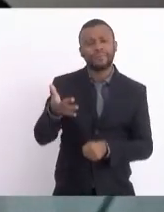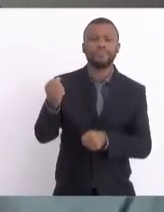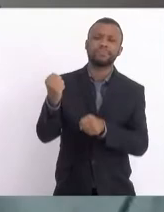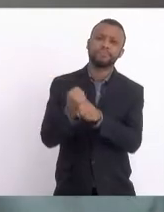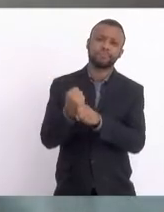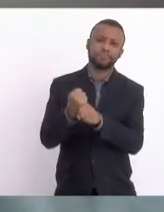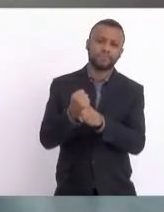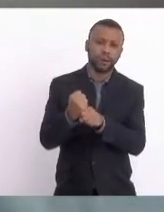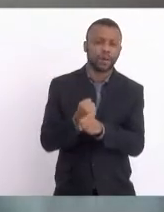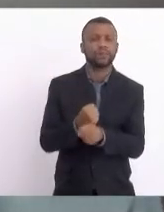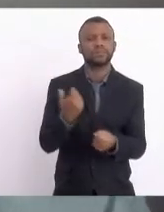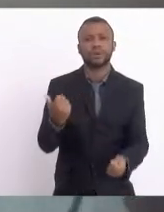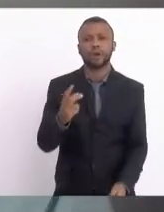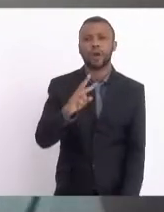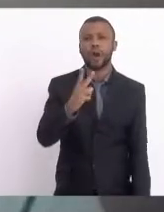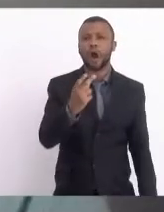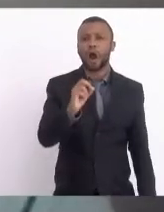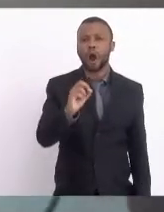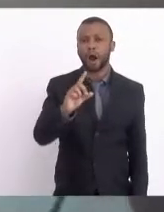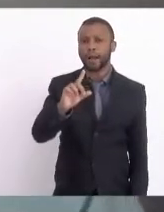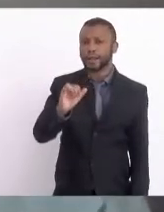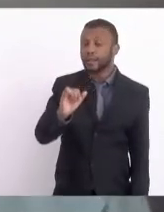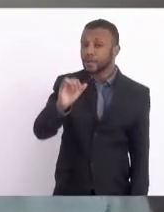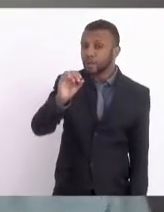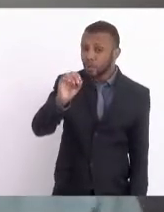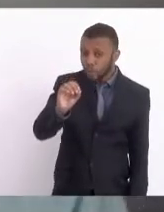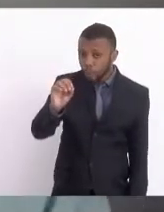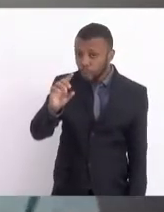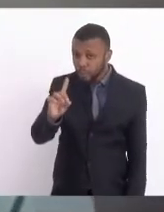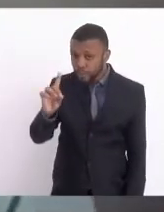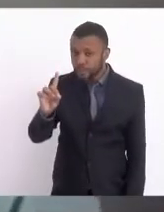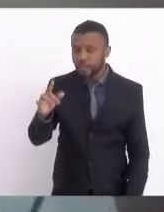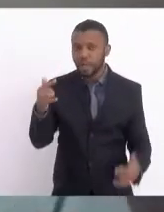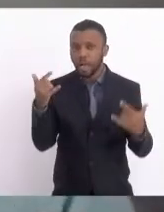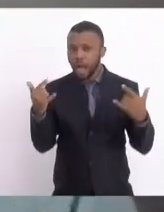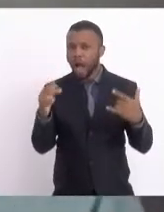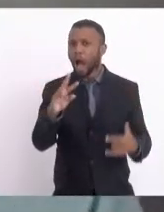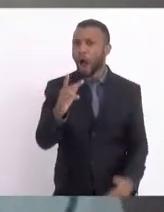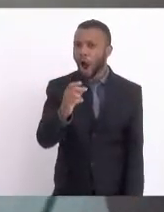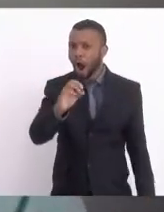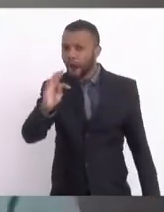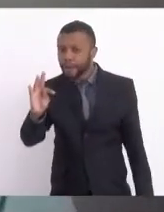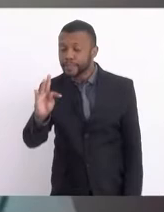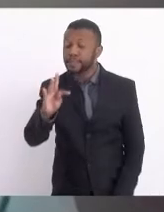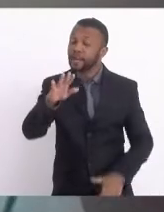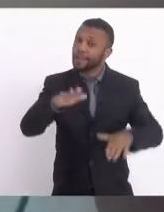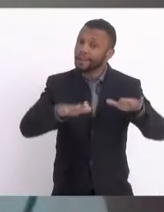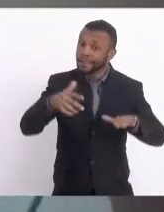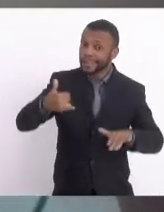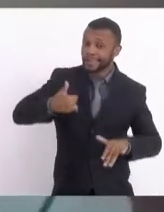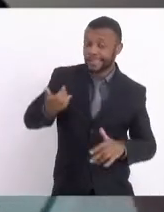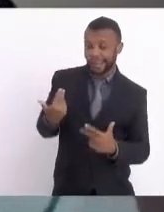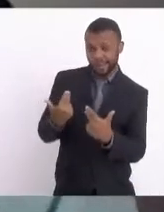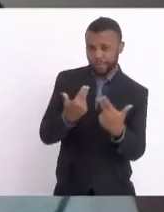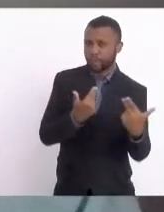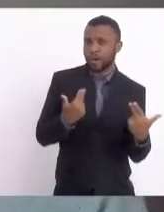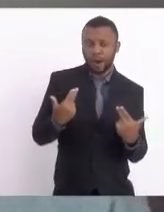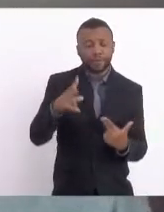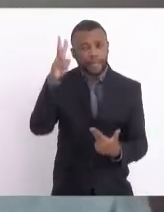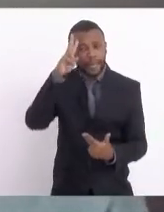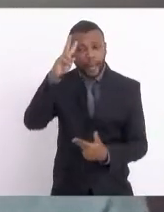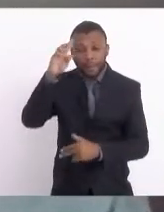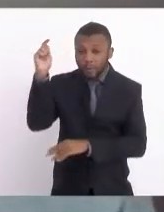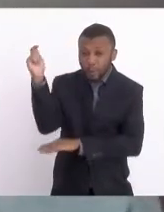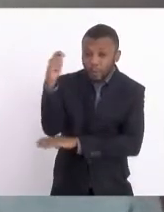do Hollywood Rock, talvez os que sejam mais ou menos da minha idade aí se lembrem. também desse festival que, né,